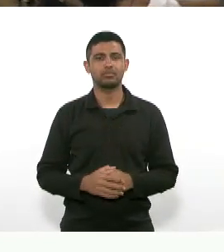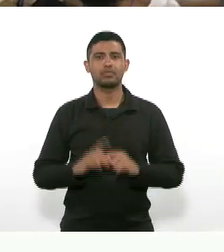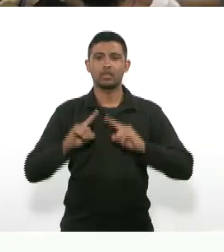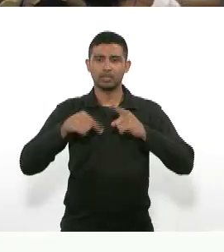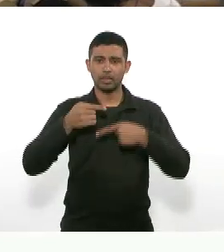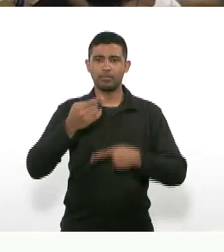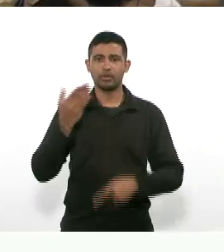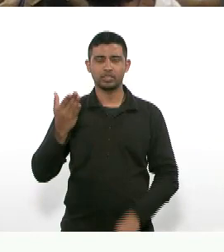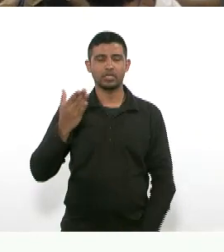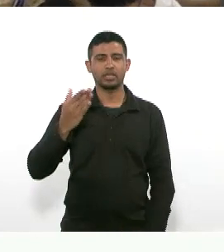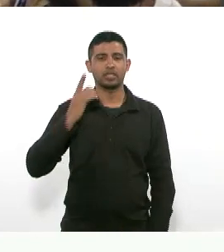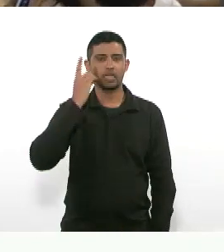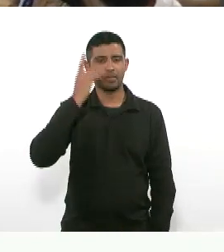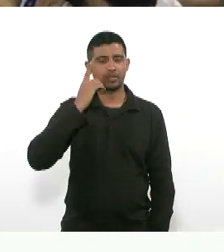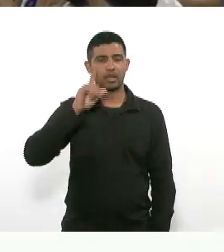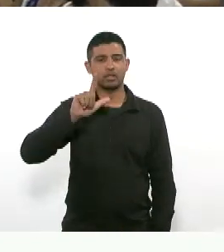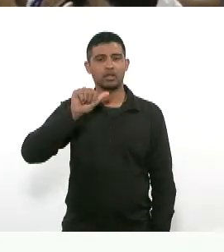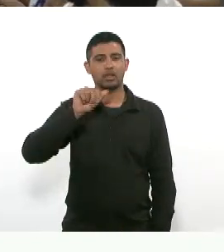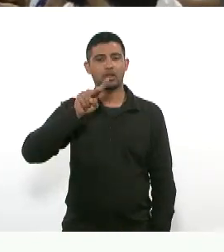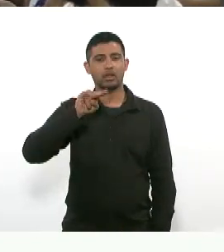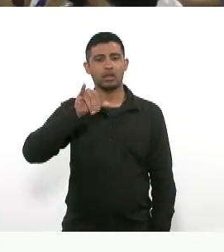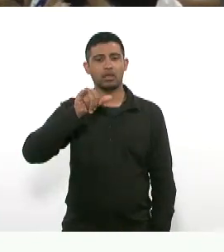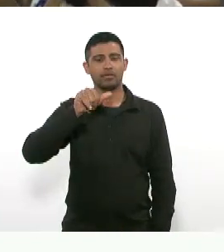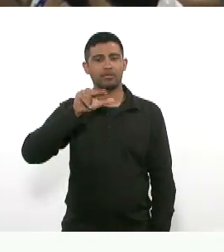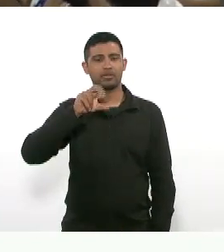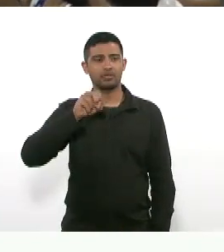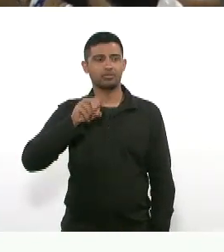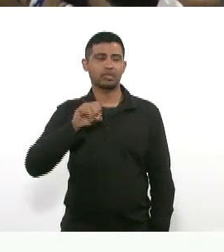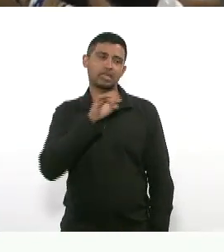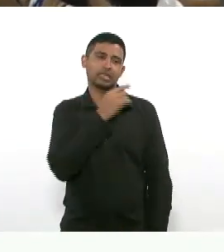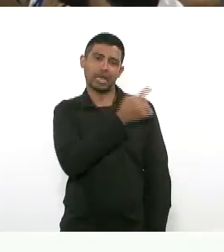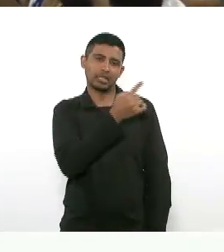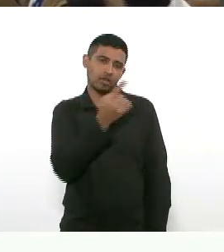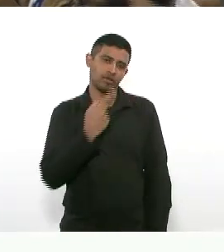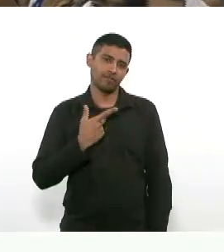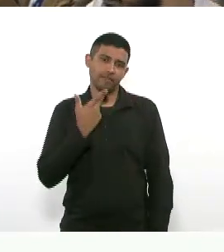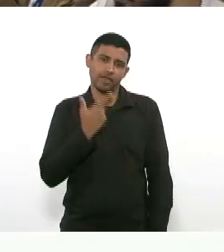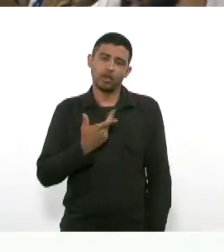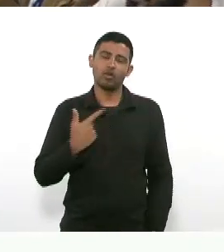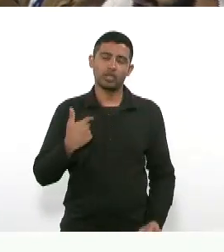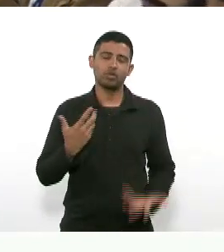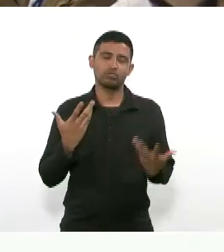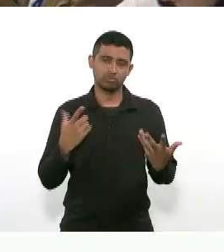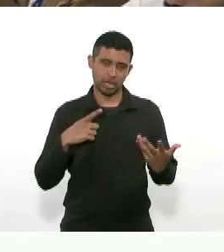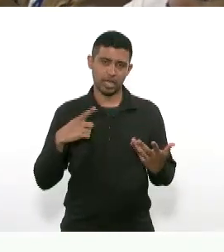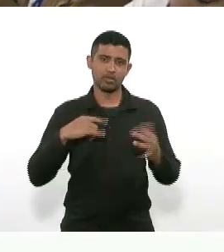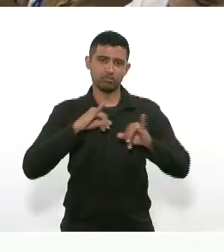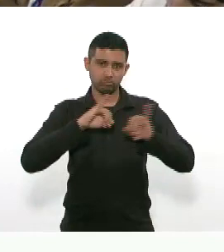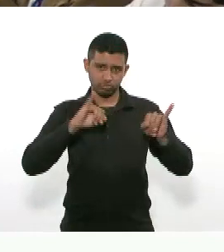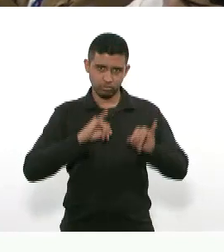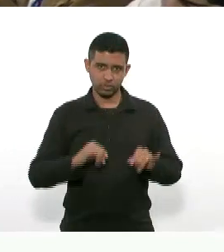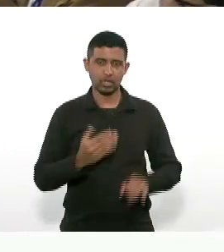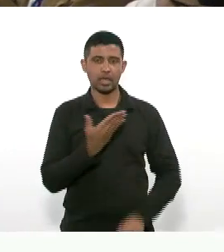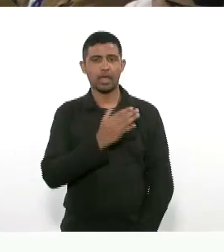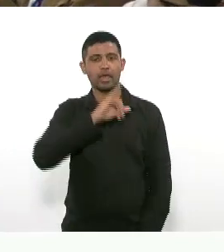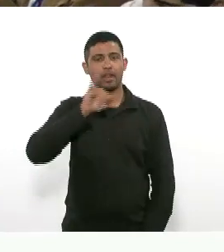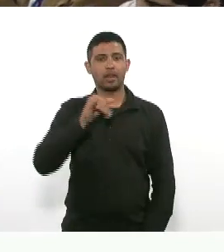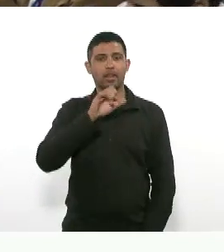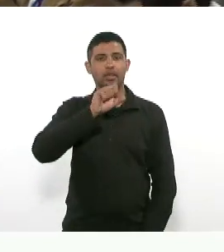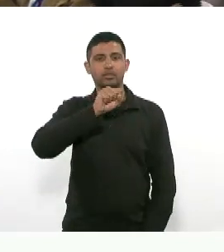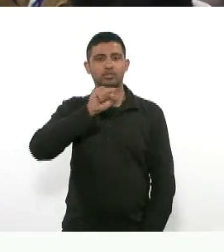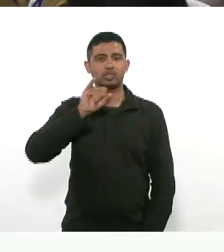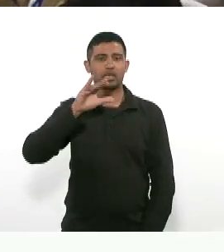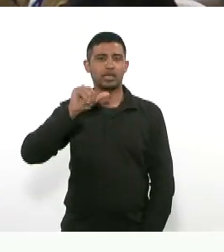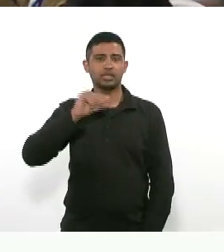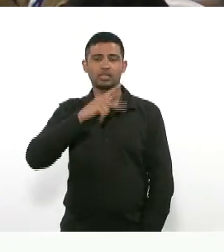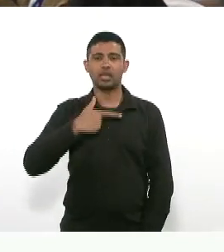Coronel Laviano para suas considerações finais. Diante da fala dos demais, eu tenho algumas informações. Então, a doutora Jéssica falou da questão